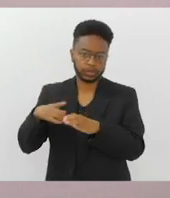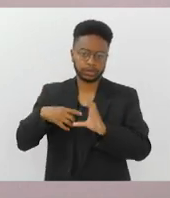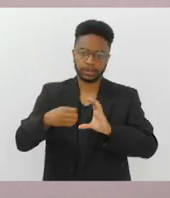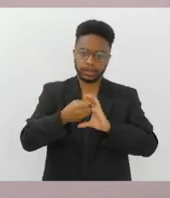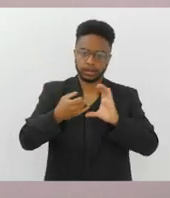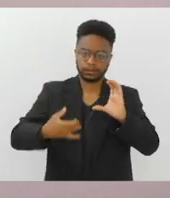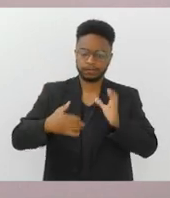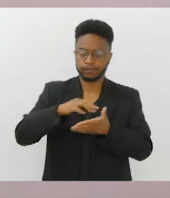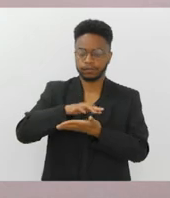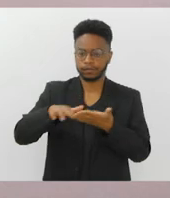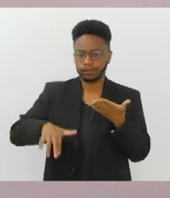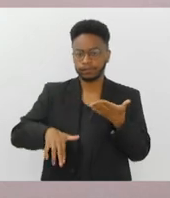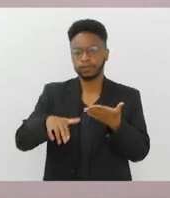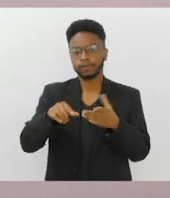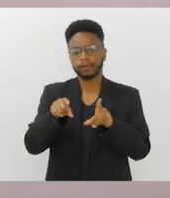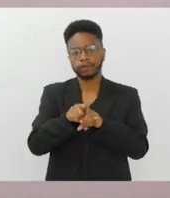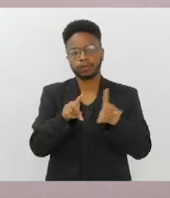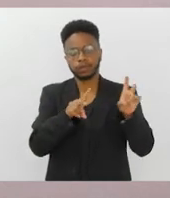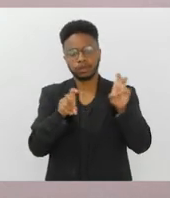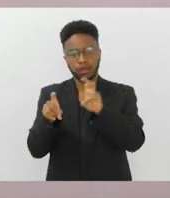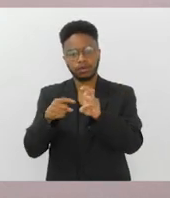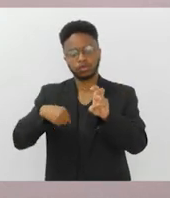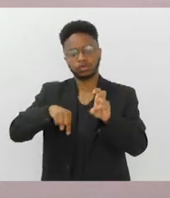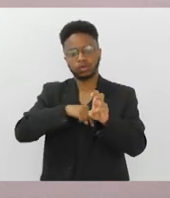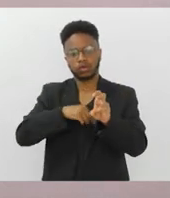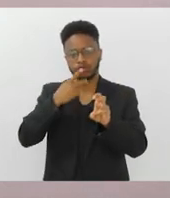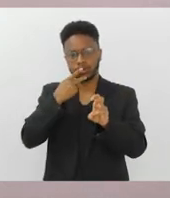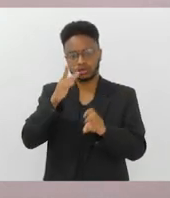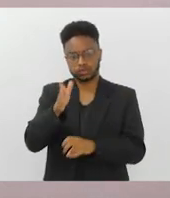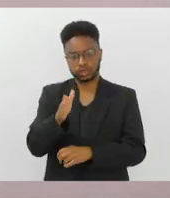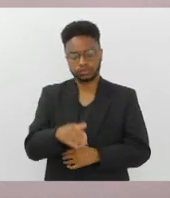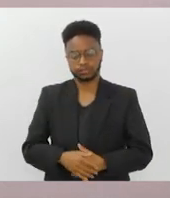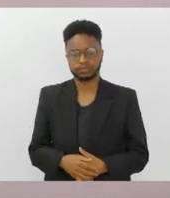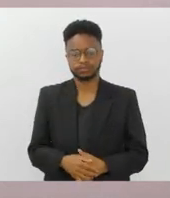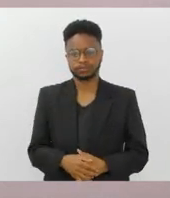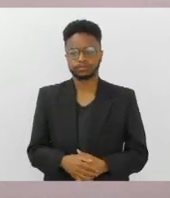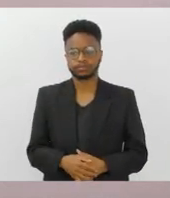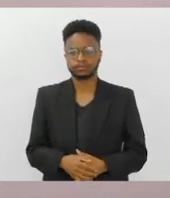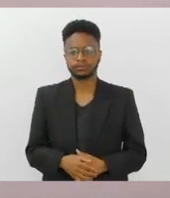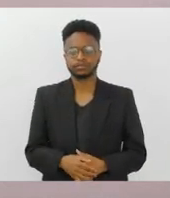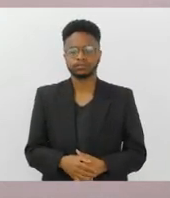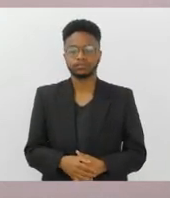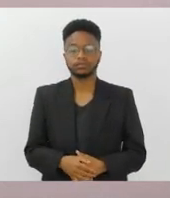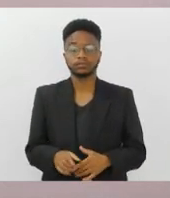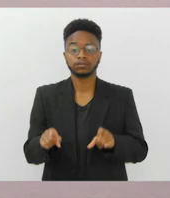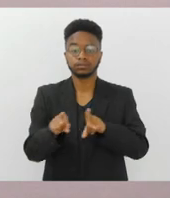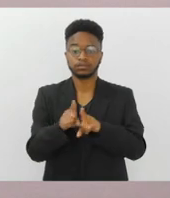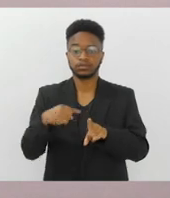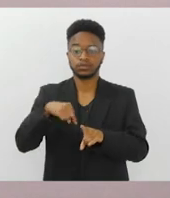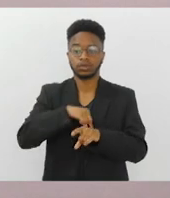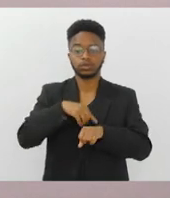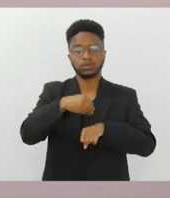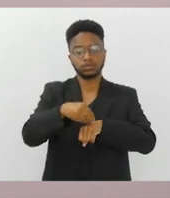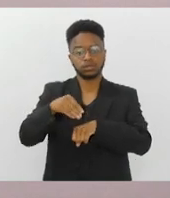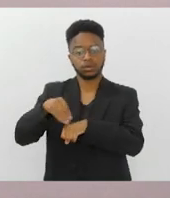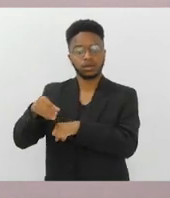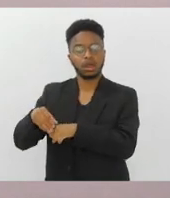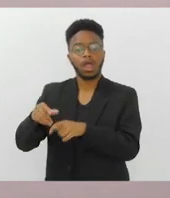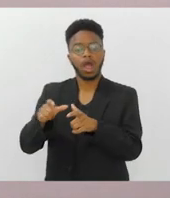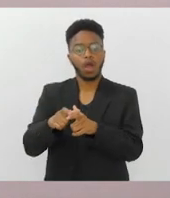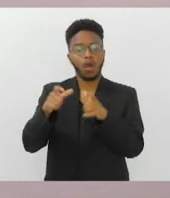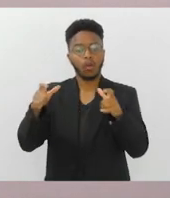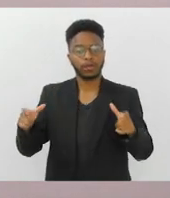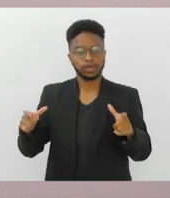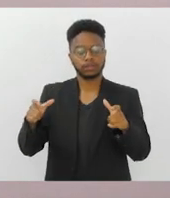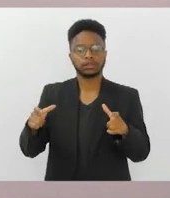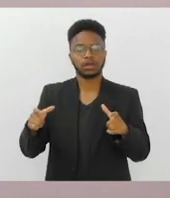características e situações que a gente já levantou por aqui. A gente também vai recomendar a ampliação da oferta de bancos de